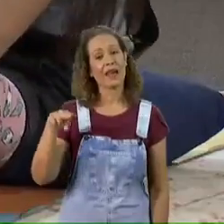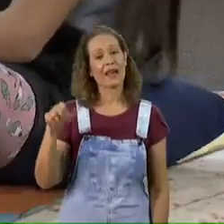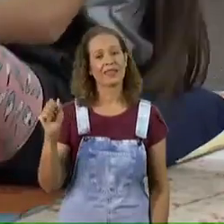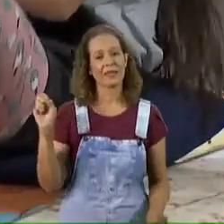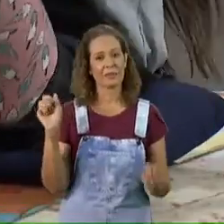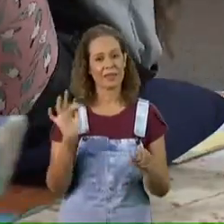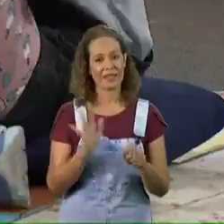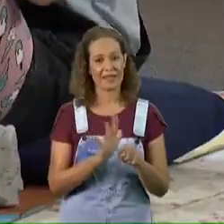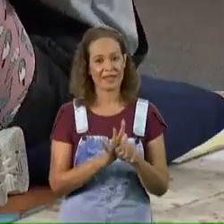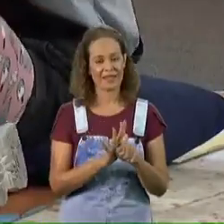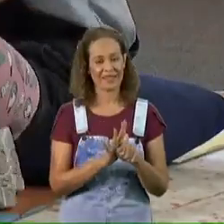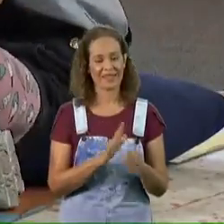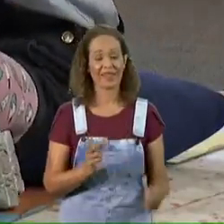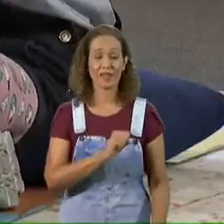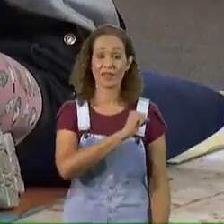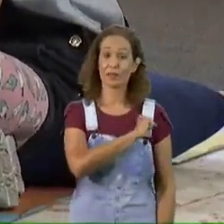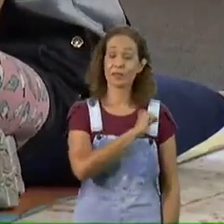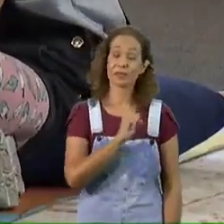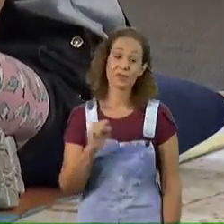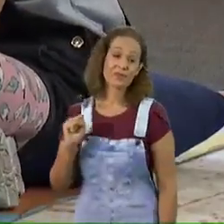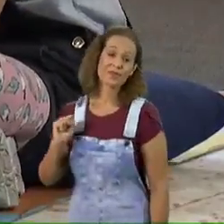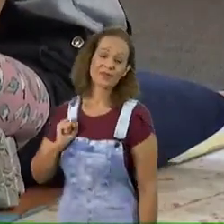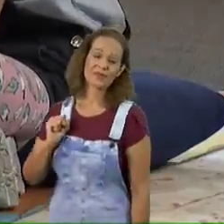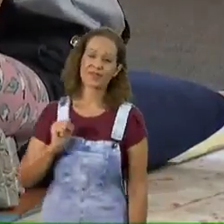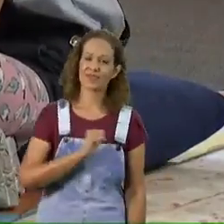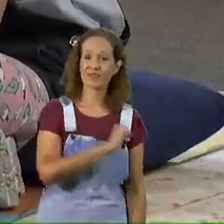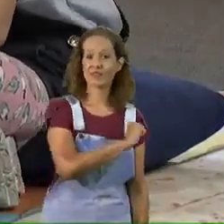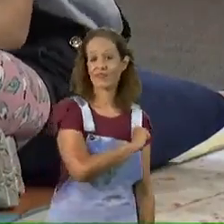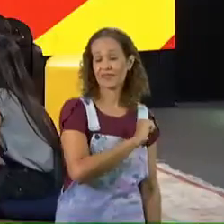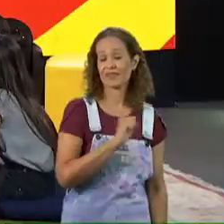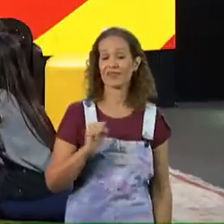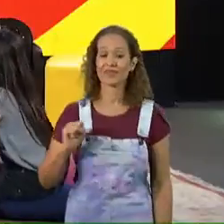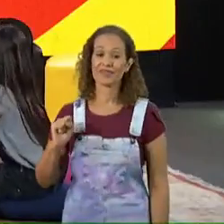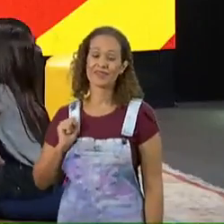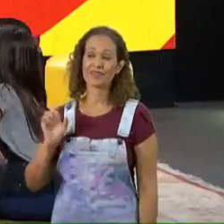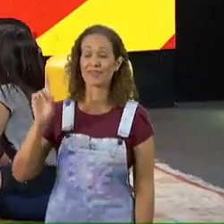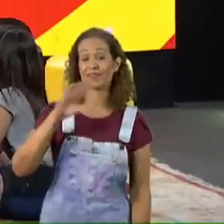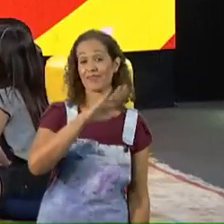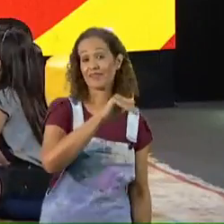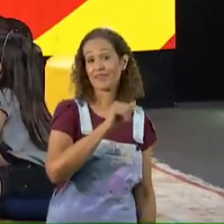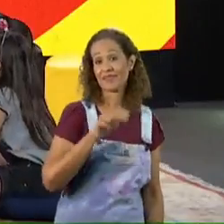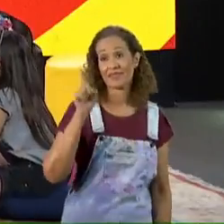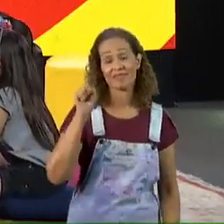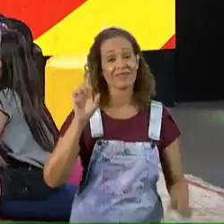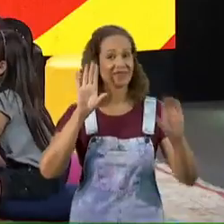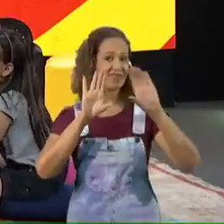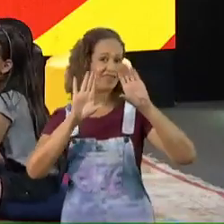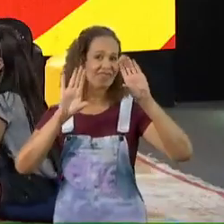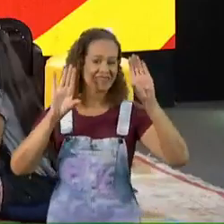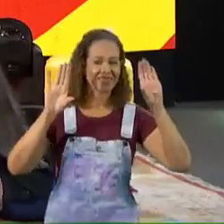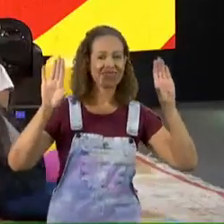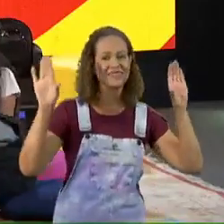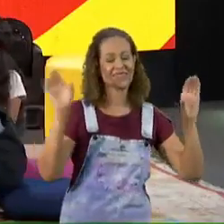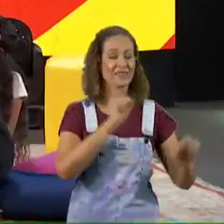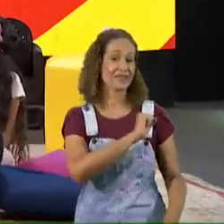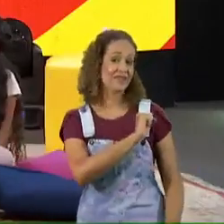Ana. Samuel, Samuel, Deus te chama lá do